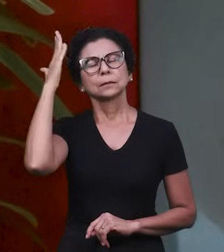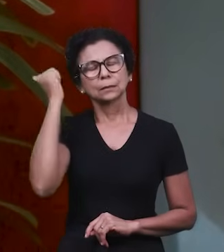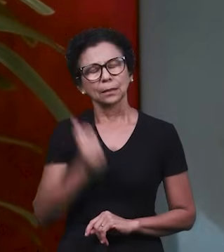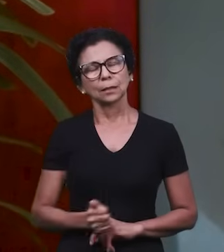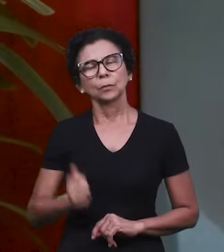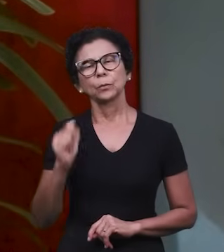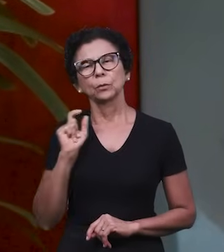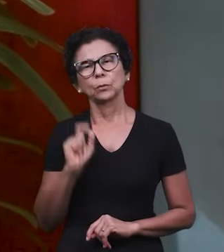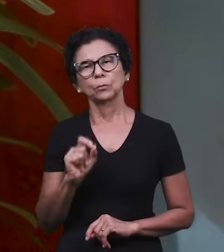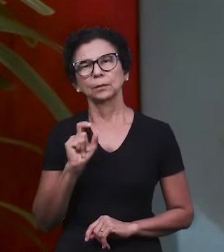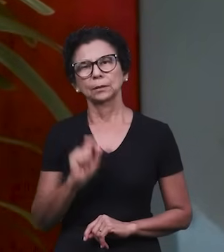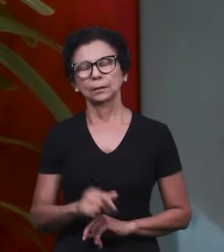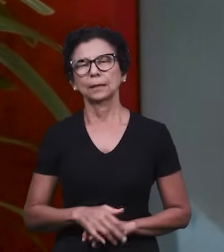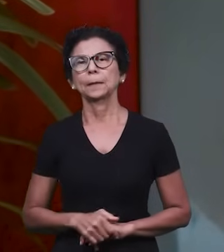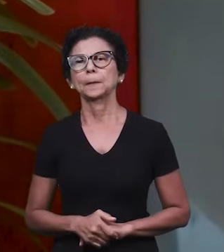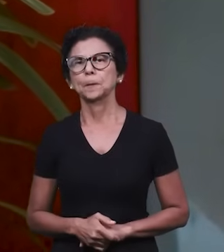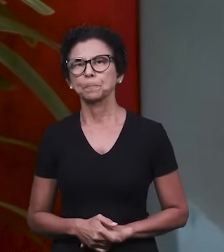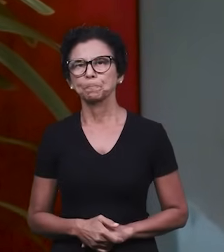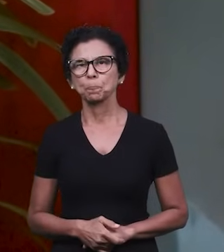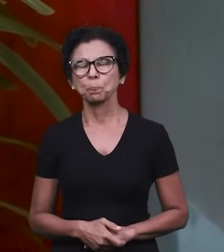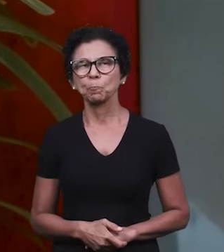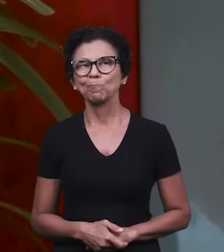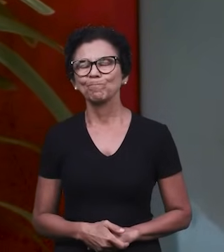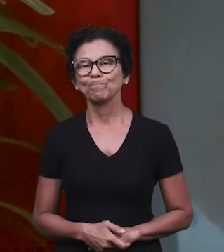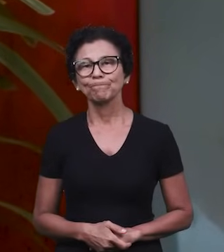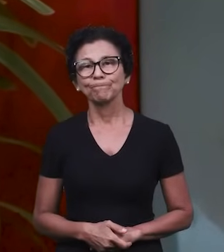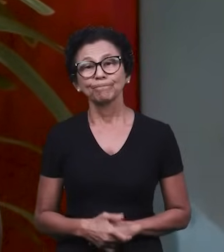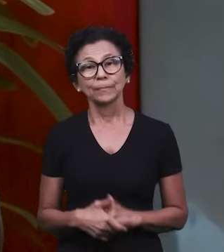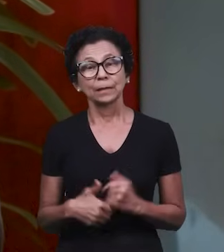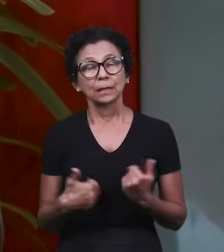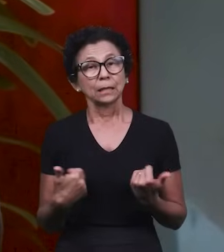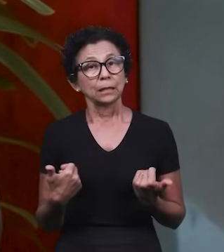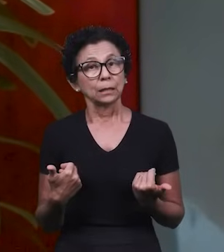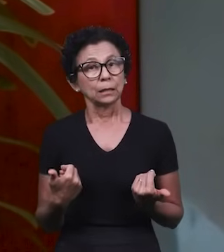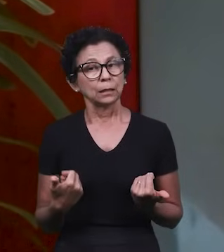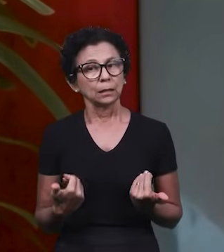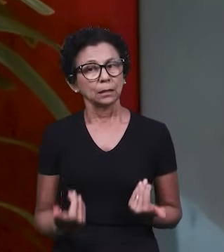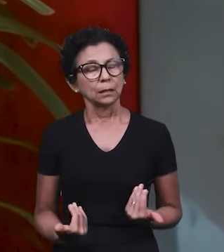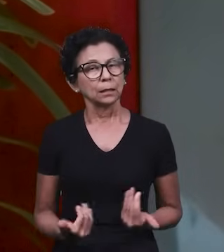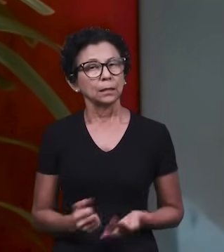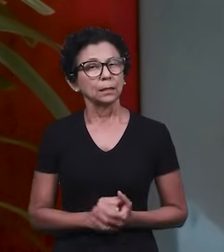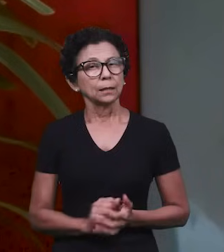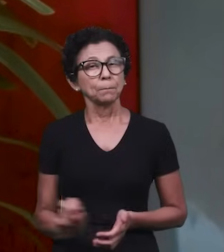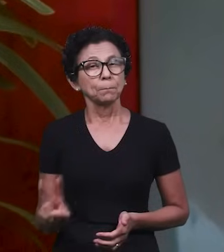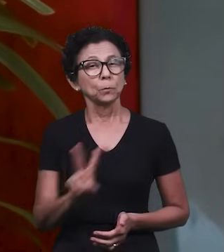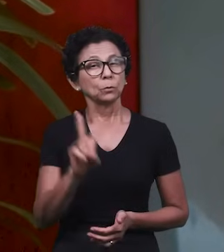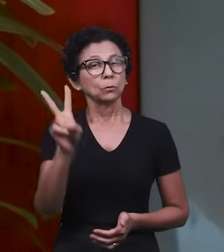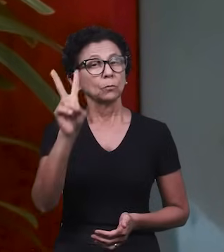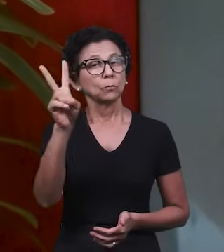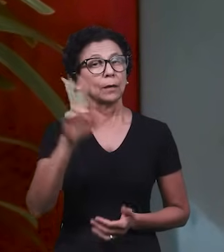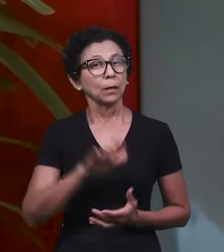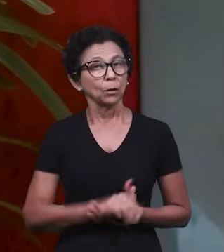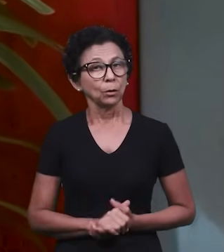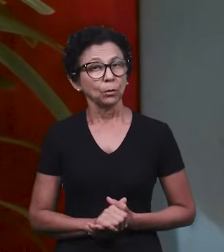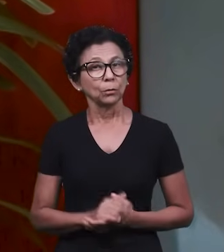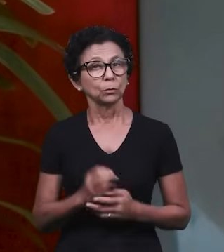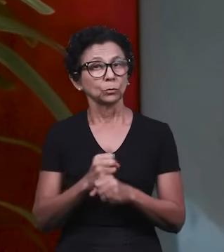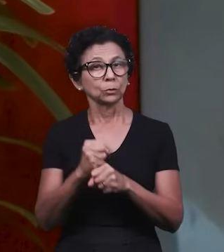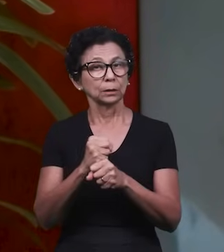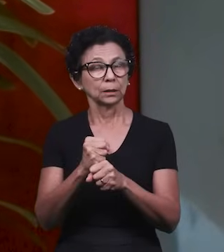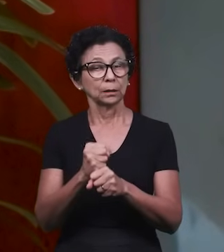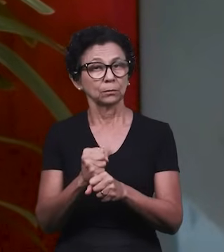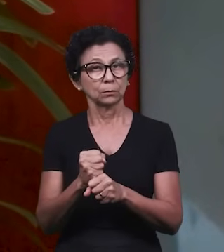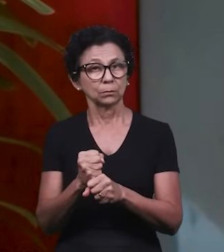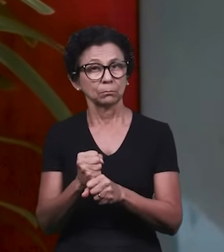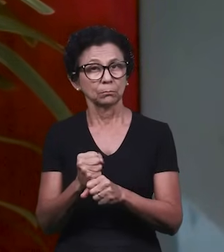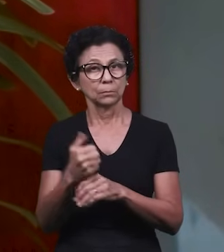de maior busca e de maior valor pela escassez no planeta nos próximos anos é a água doce,